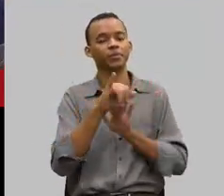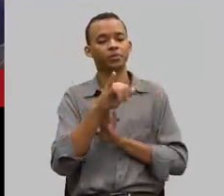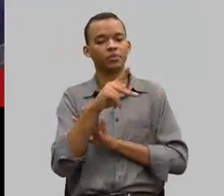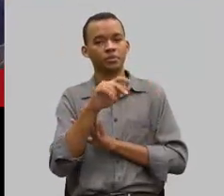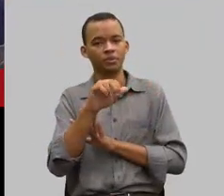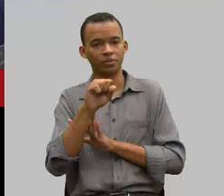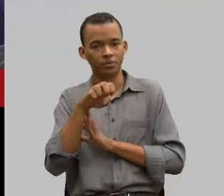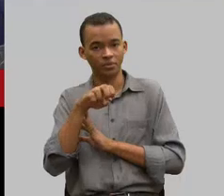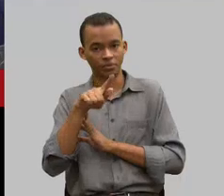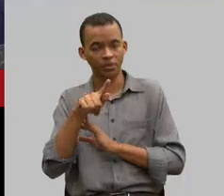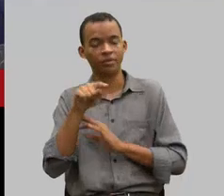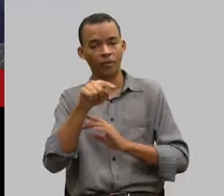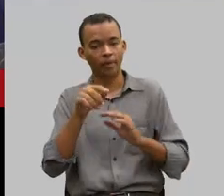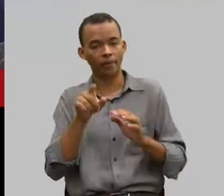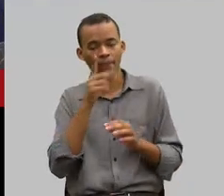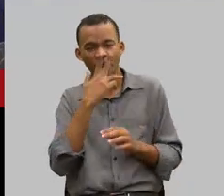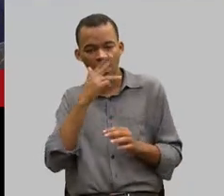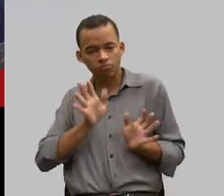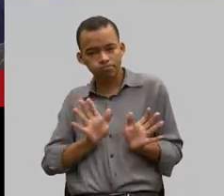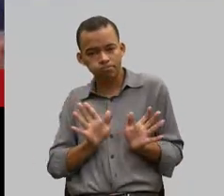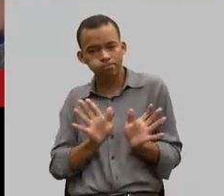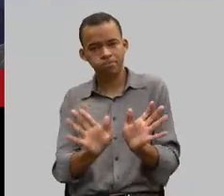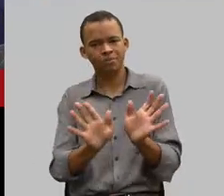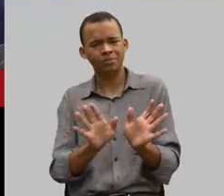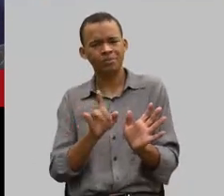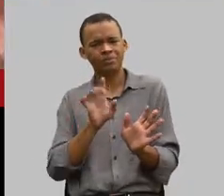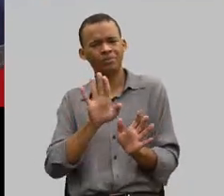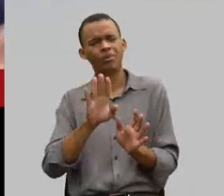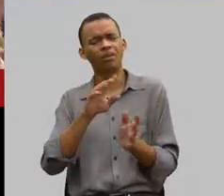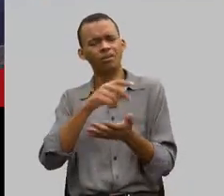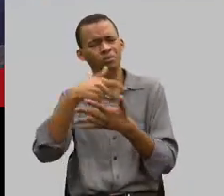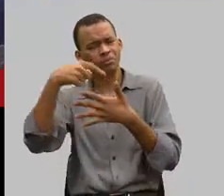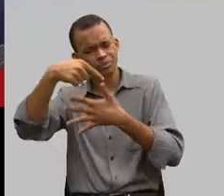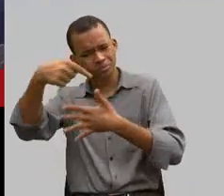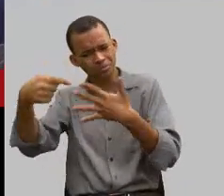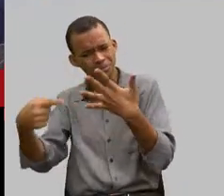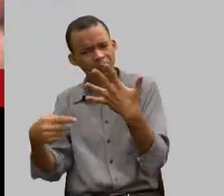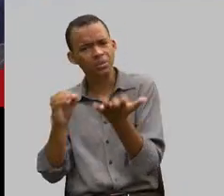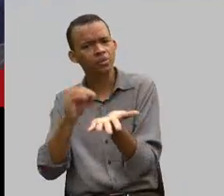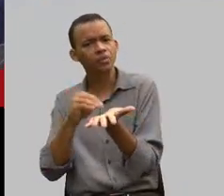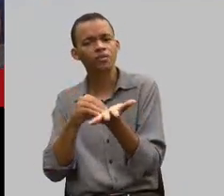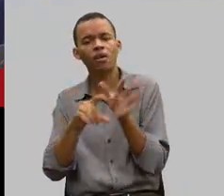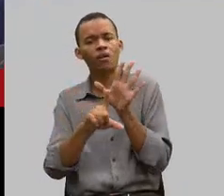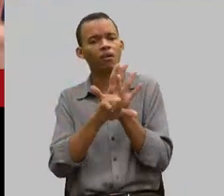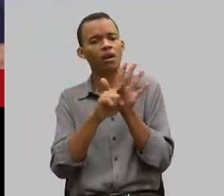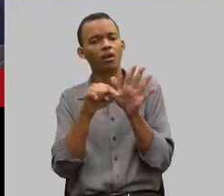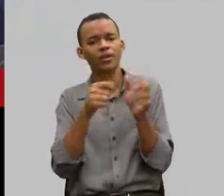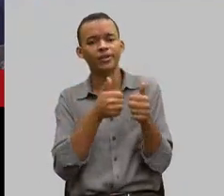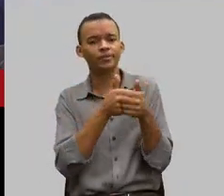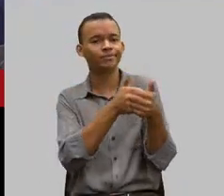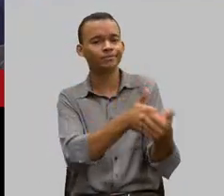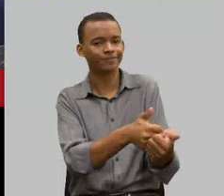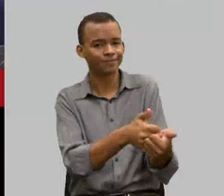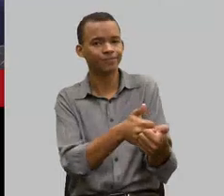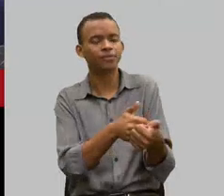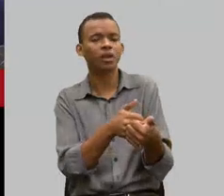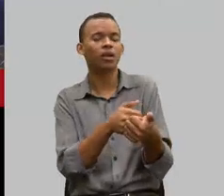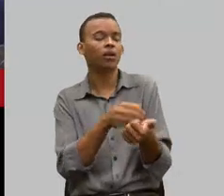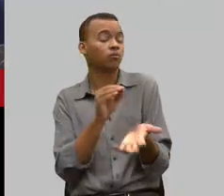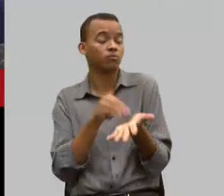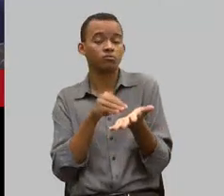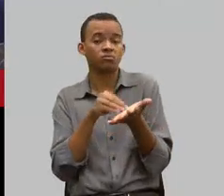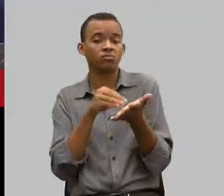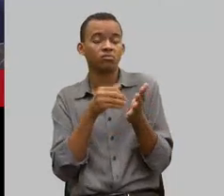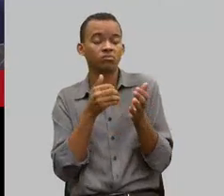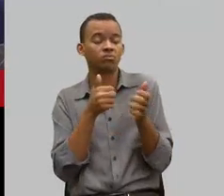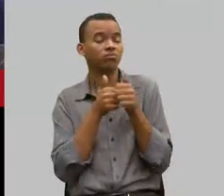a tramitação mas a tramitação carece de requisitos legais que neste momento estão descumpridos Então como é que o